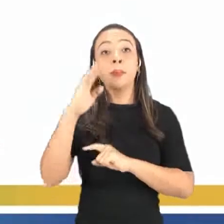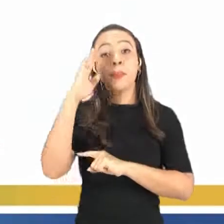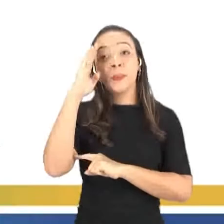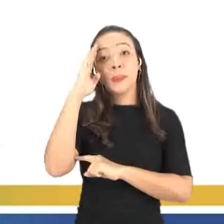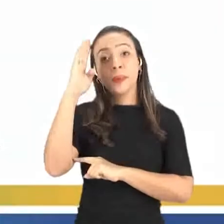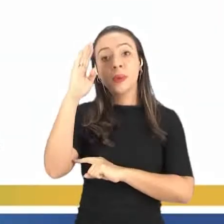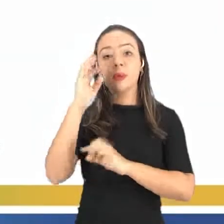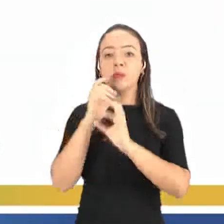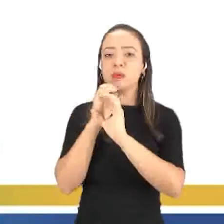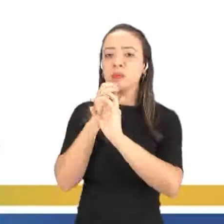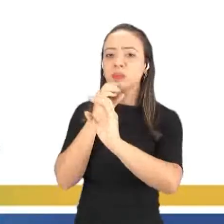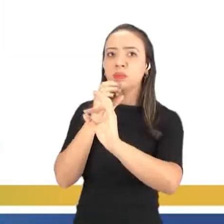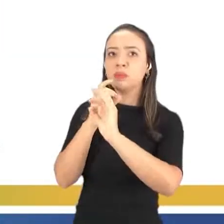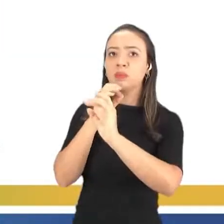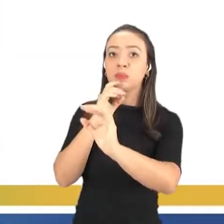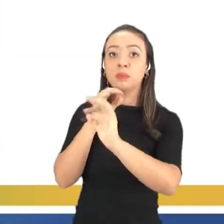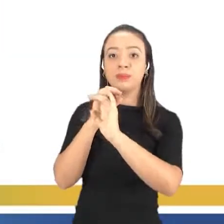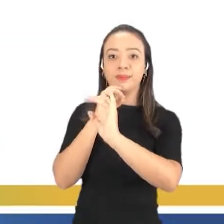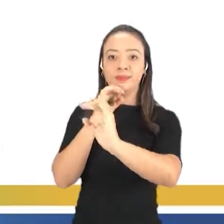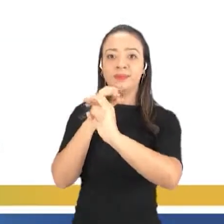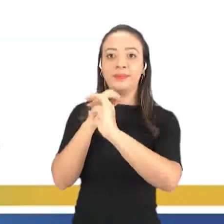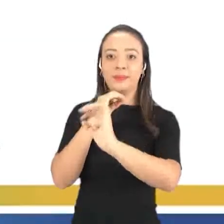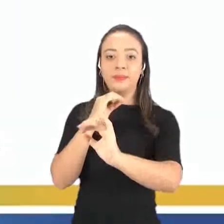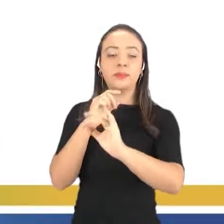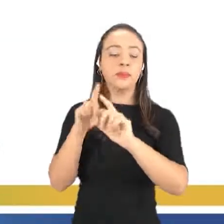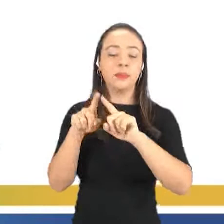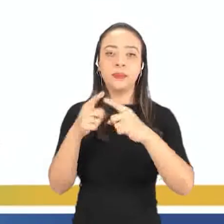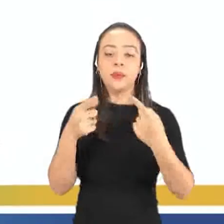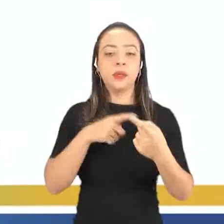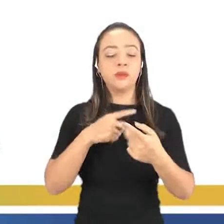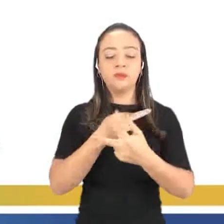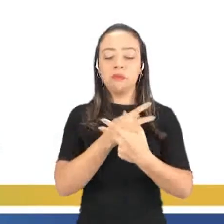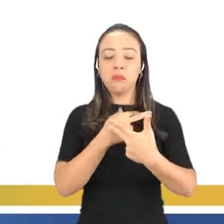Predominavam as flautas verticais, mas também eram utilizadas